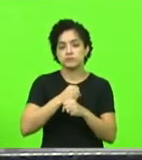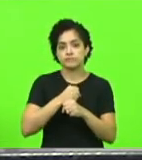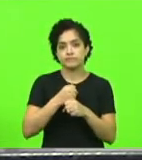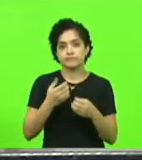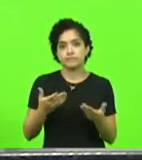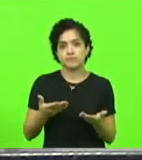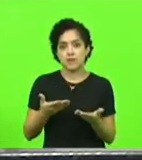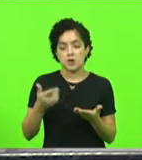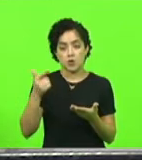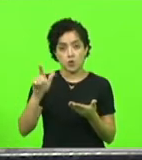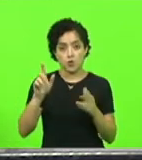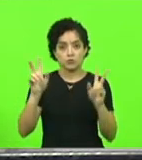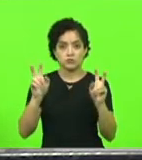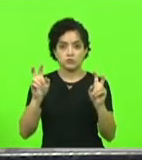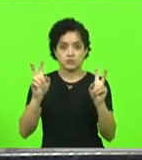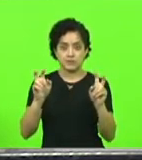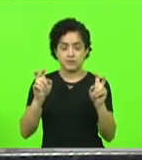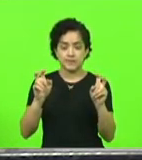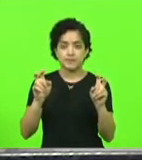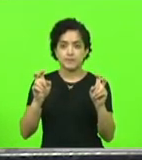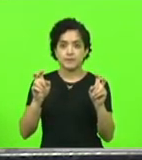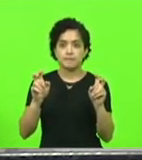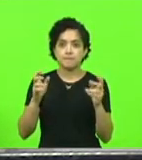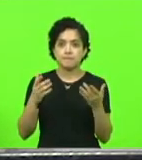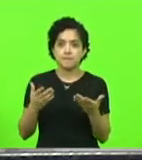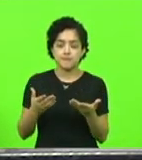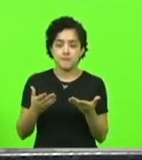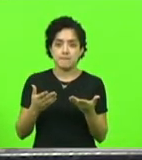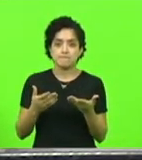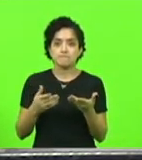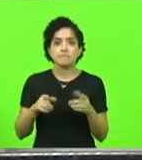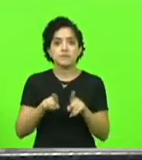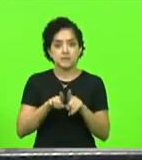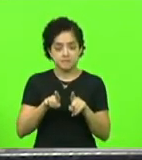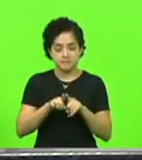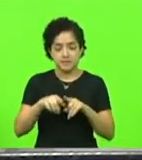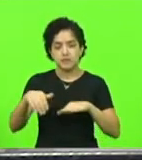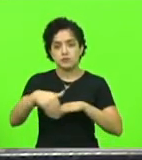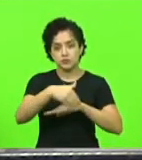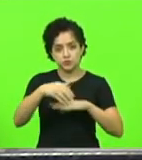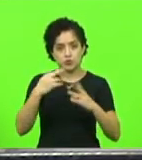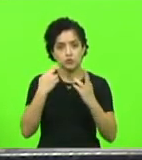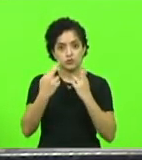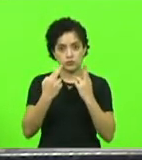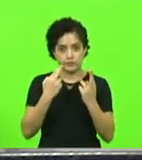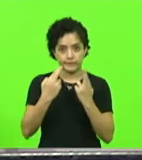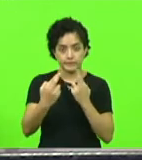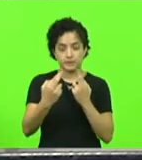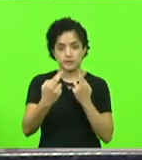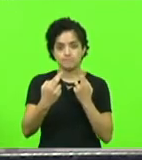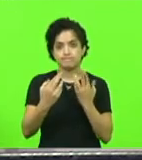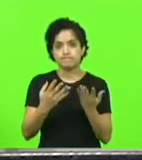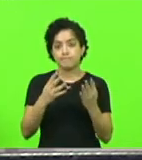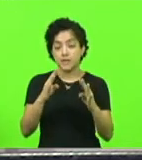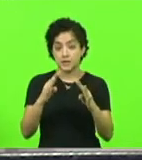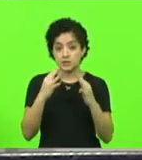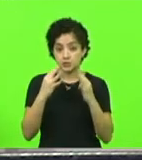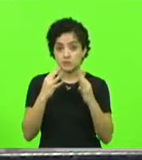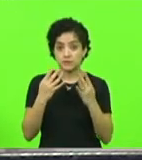Um outro tema também, se tratando de rodovia do Estado, eu quero chamar atenção agora para